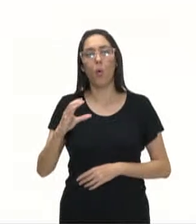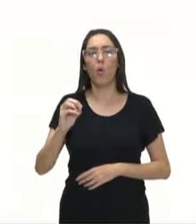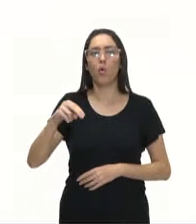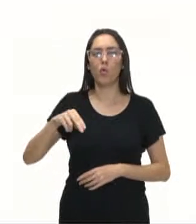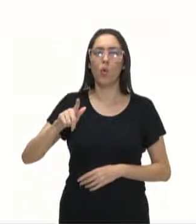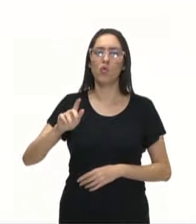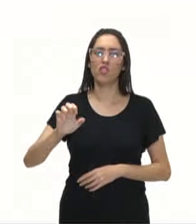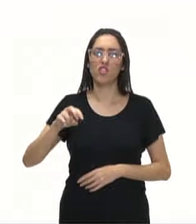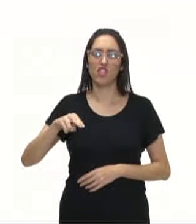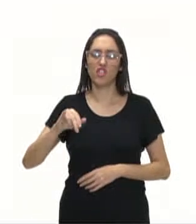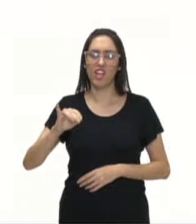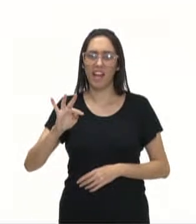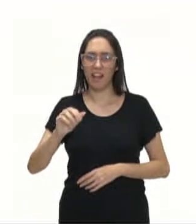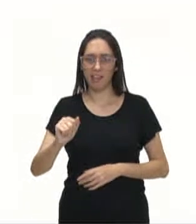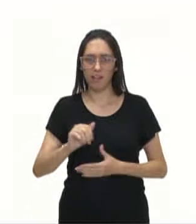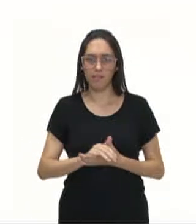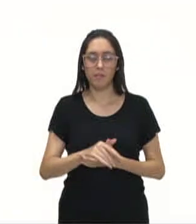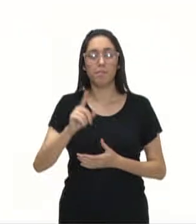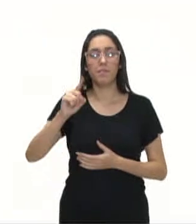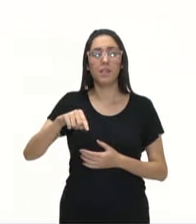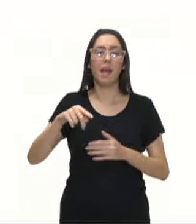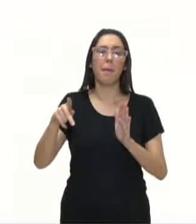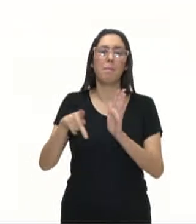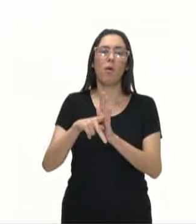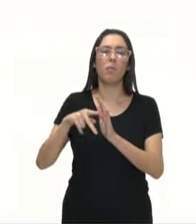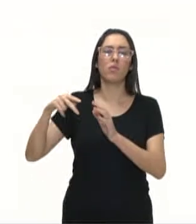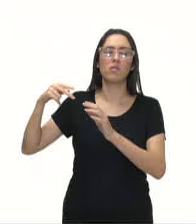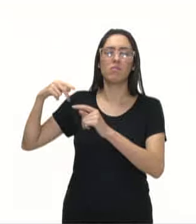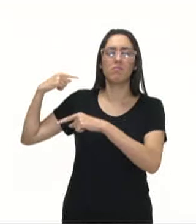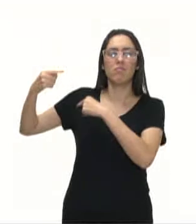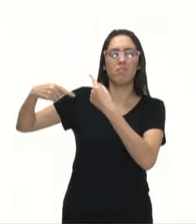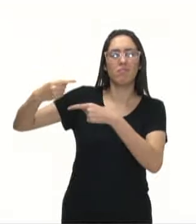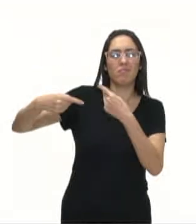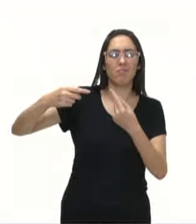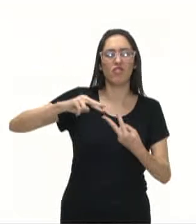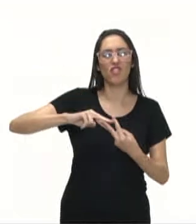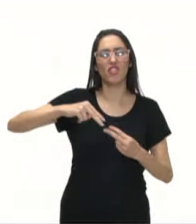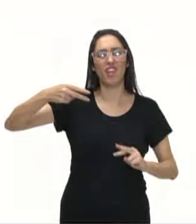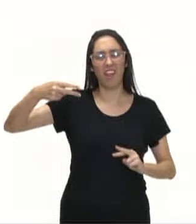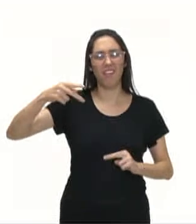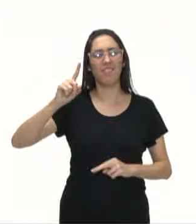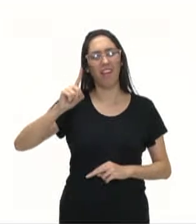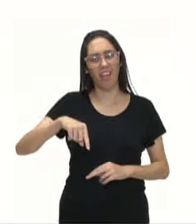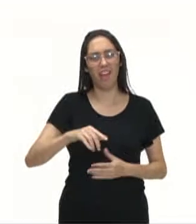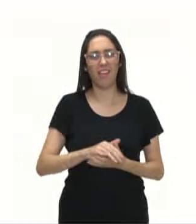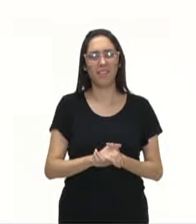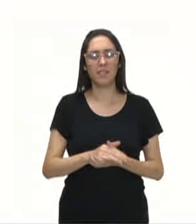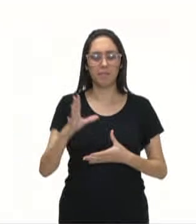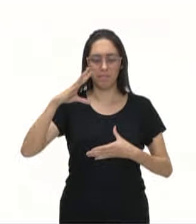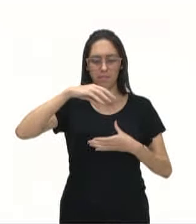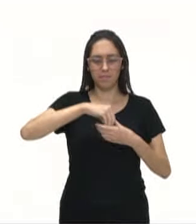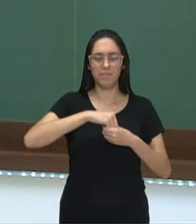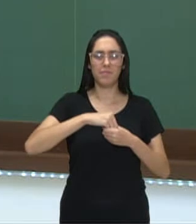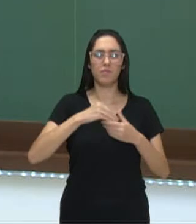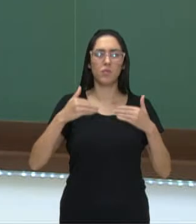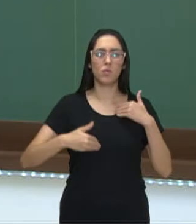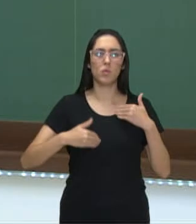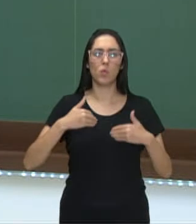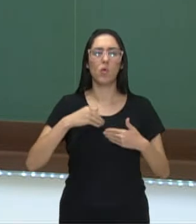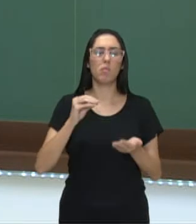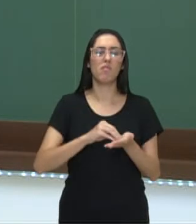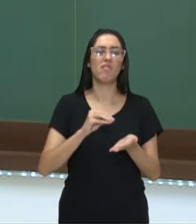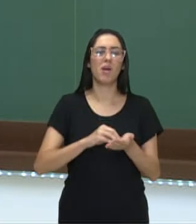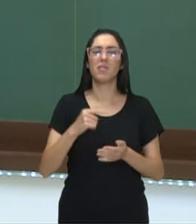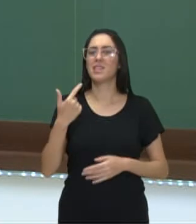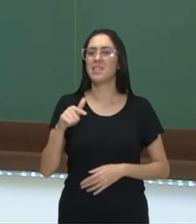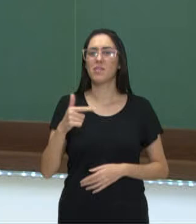certo? Possivelmente por herança genética, tá bom? Então, ela é causada pela ausência da lactase no nascimento. Não tem essa